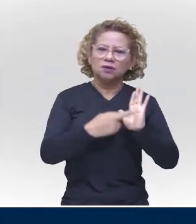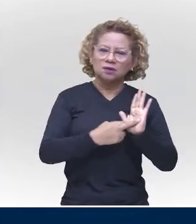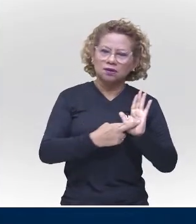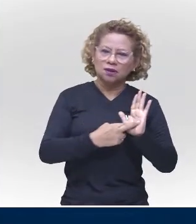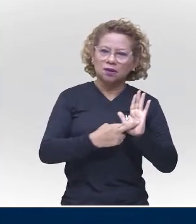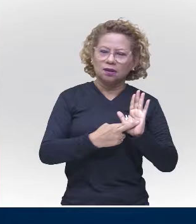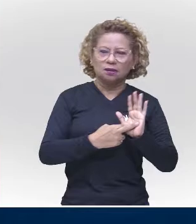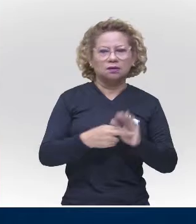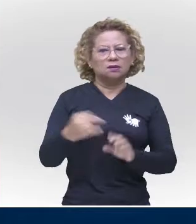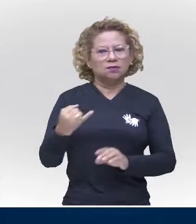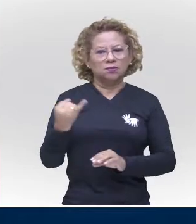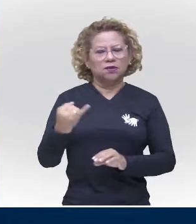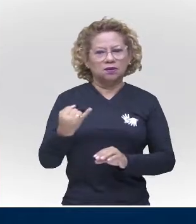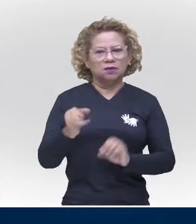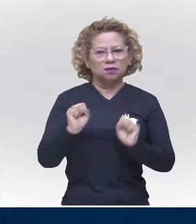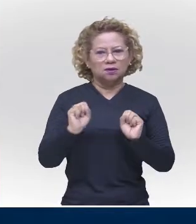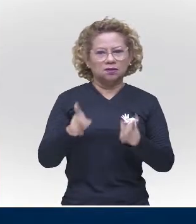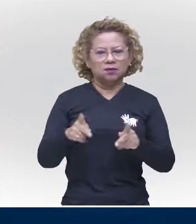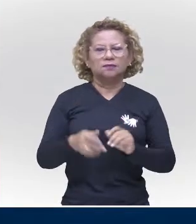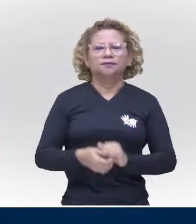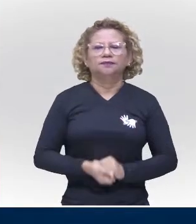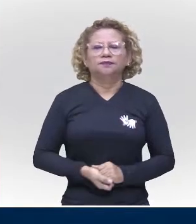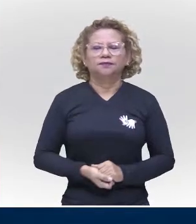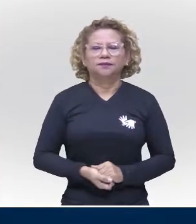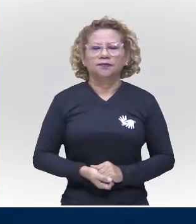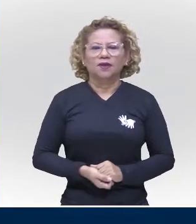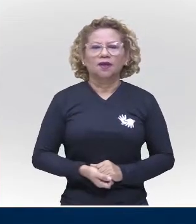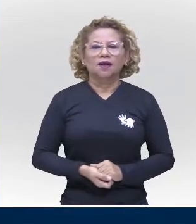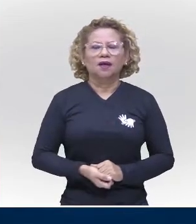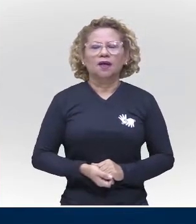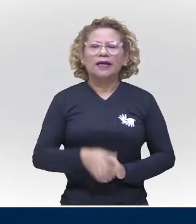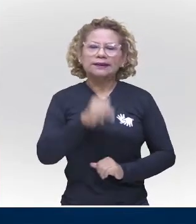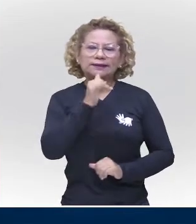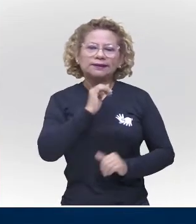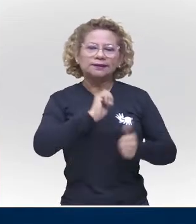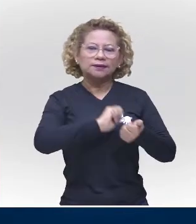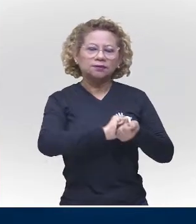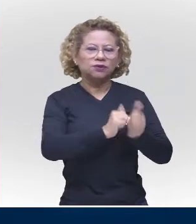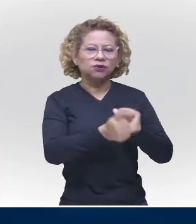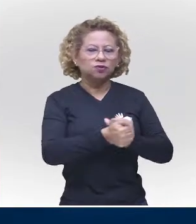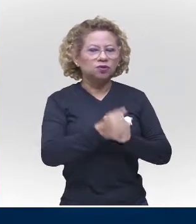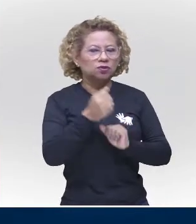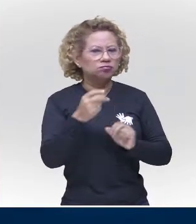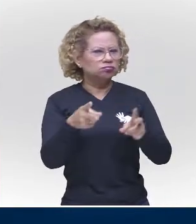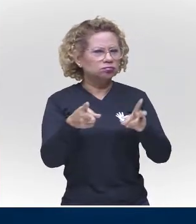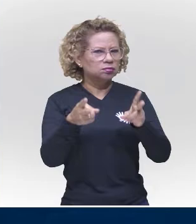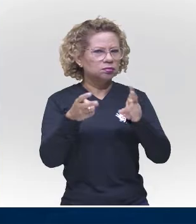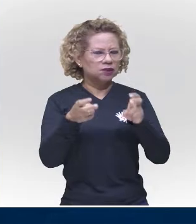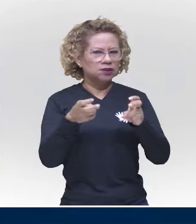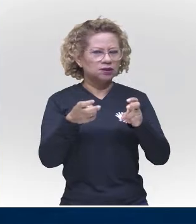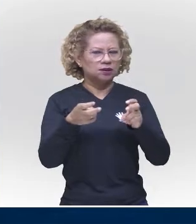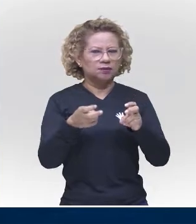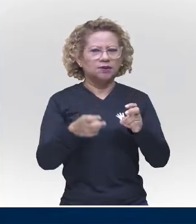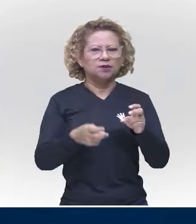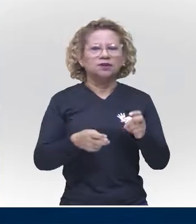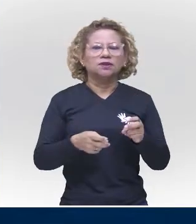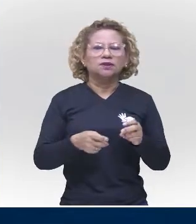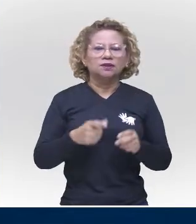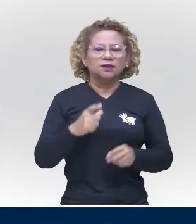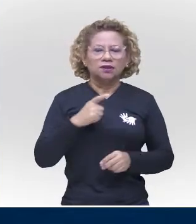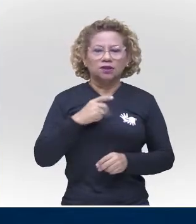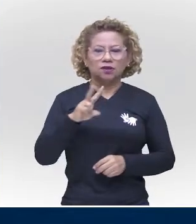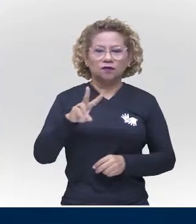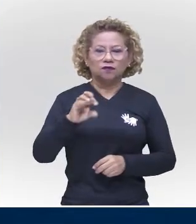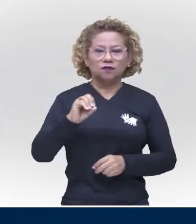federações também. E como exemplo de esportes, eu trouxe para vocês 3 aí no cantinho, ó. Nós temos o vôlei, nós temos